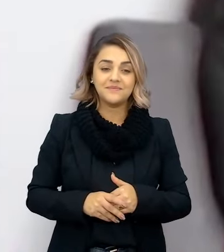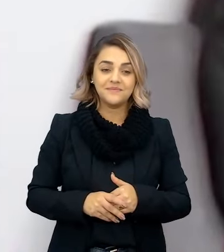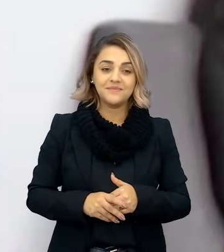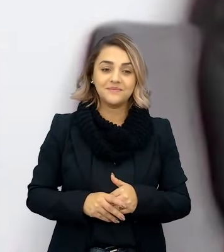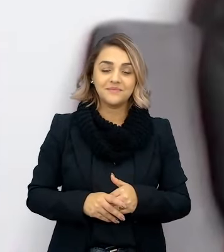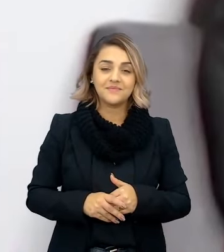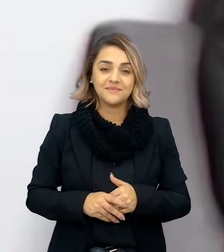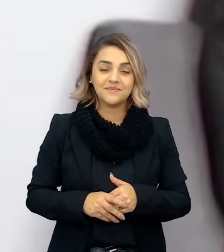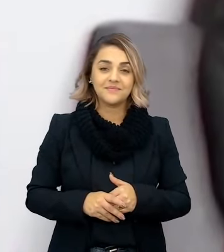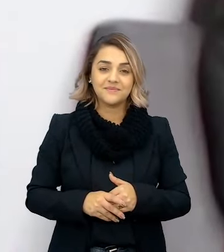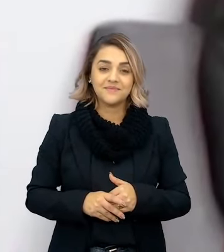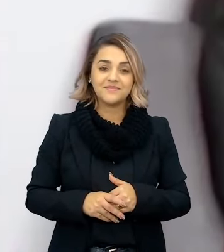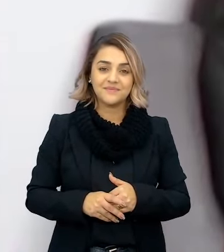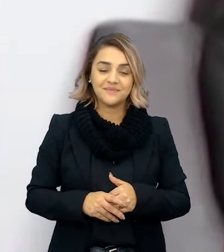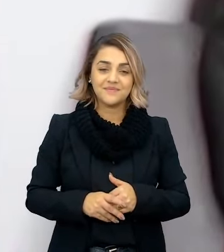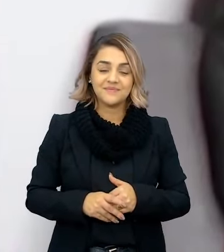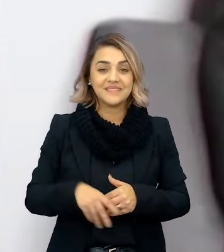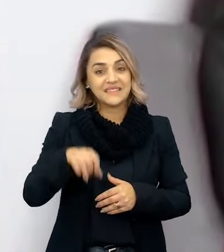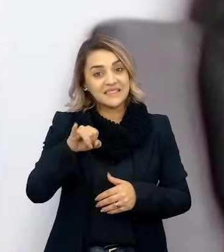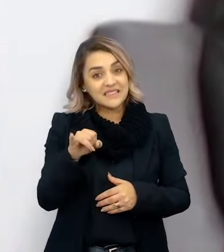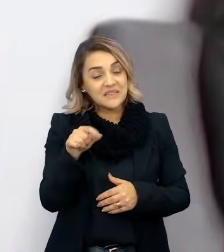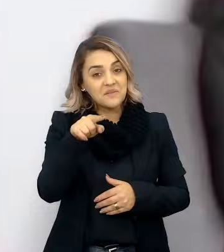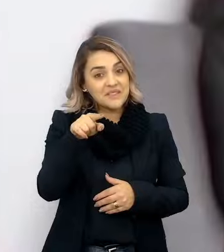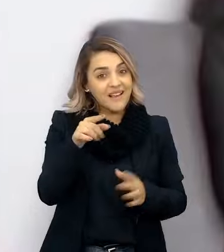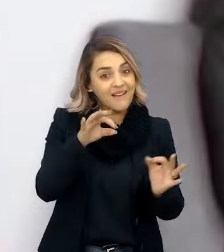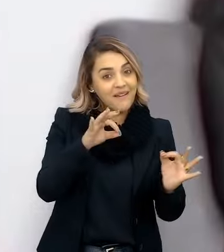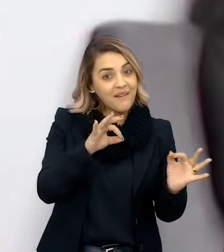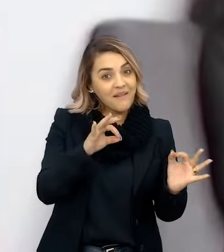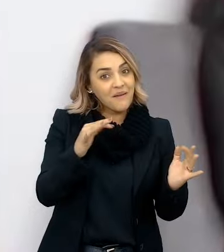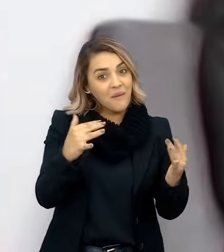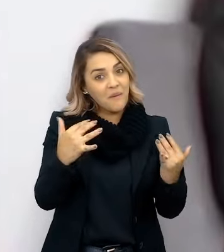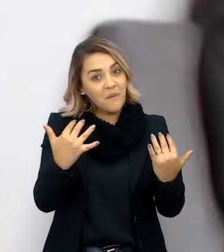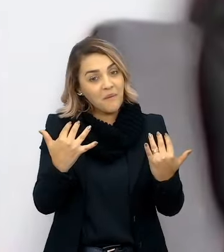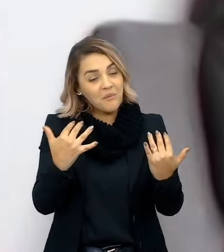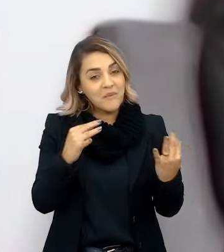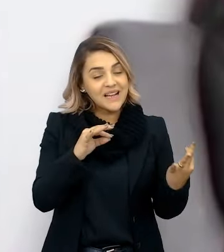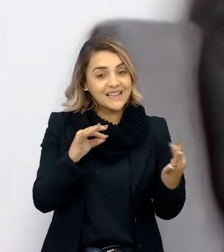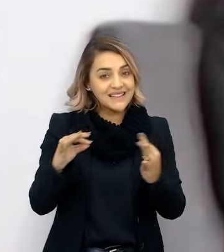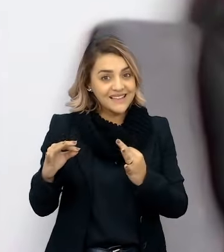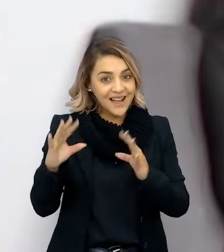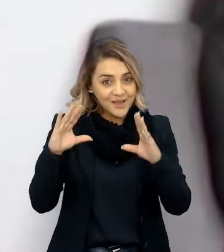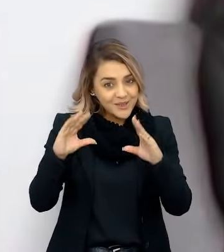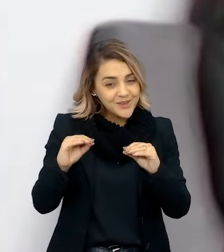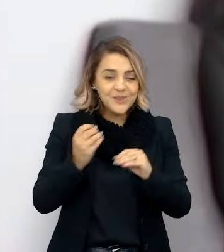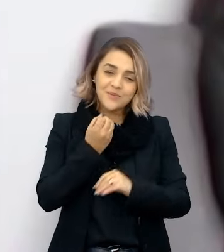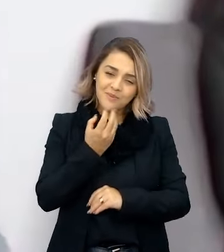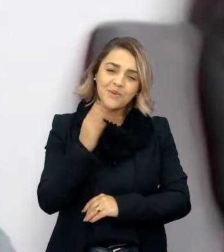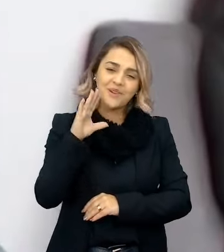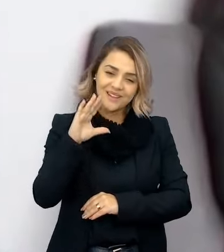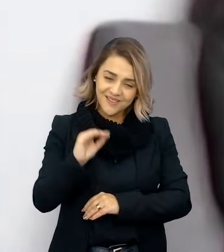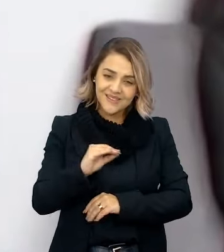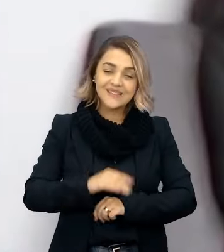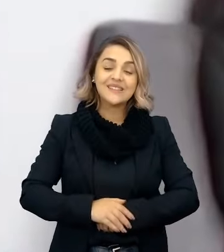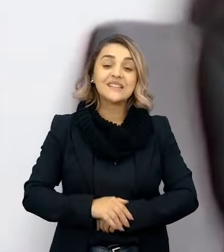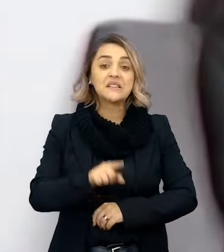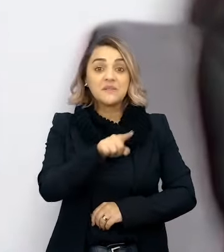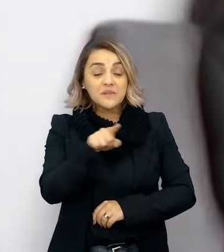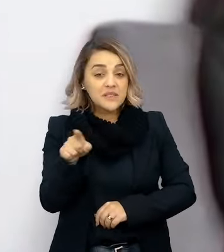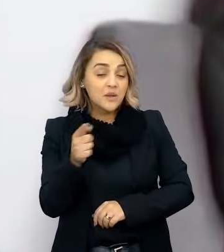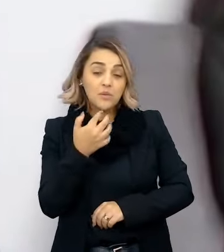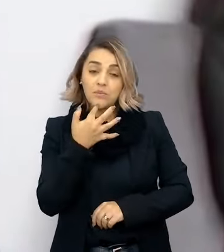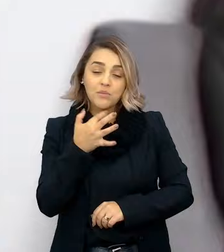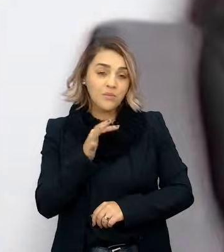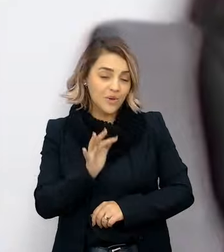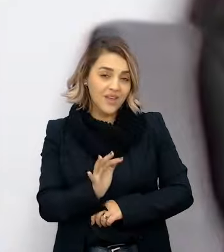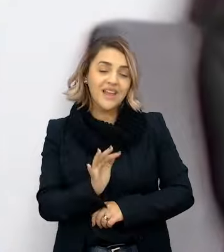noite, tá bom? Quem estiver nos assistindo à noite, uma boa noite também. Eu vou fazer, para quem não me conhece, eu